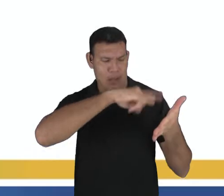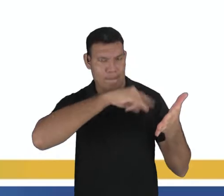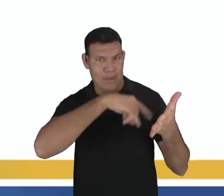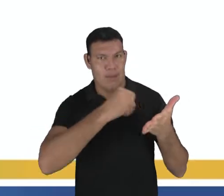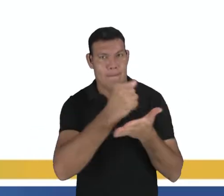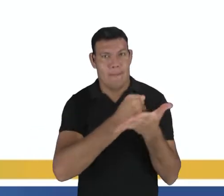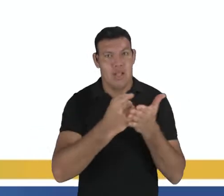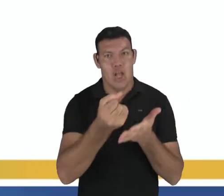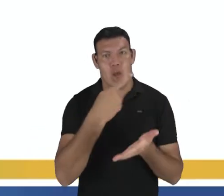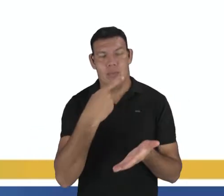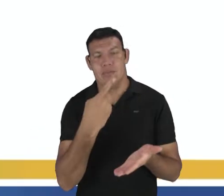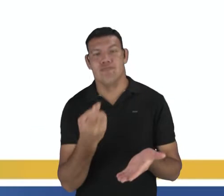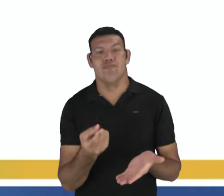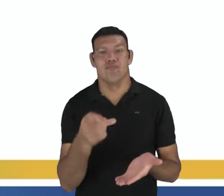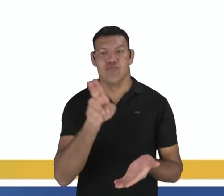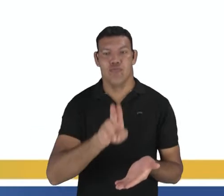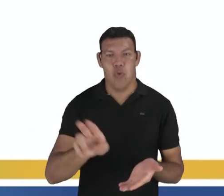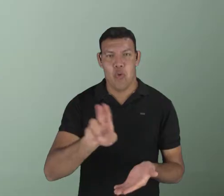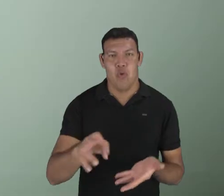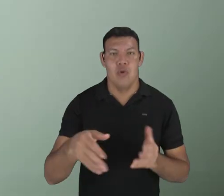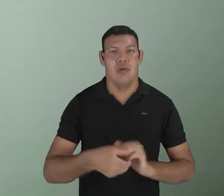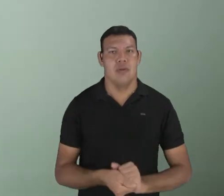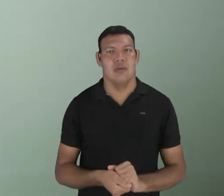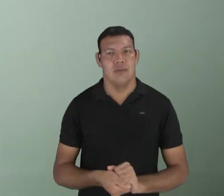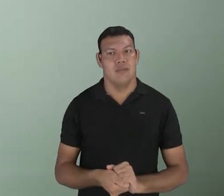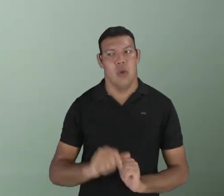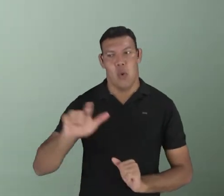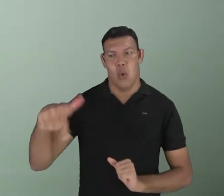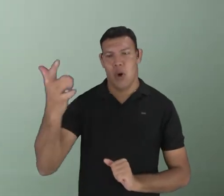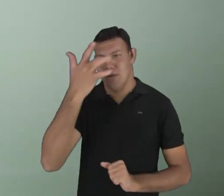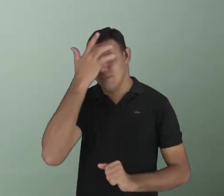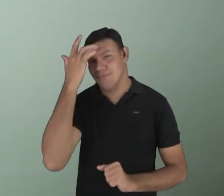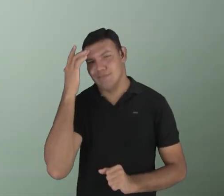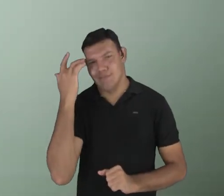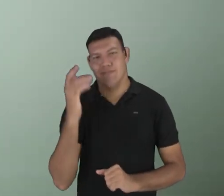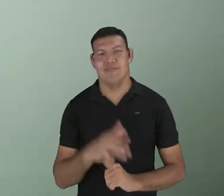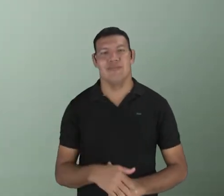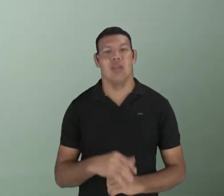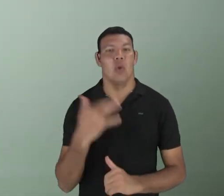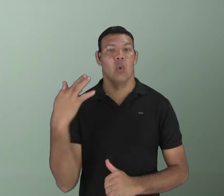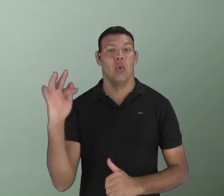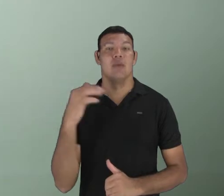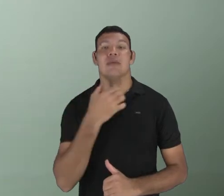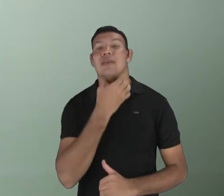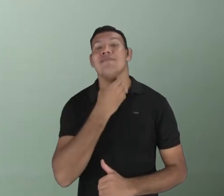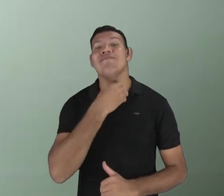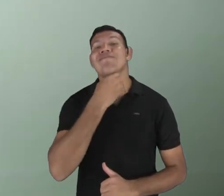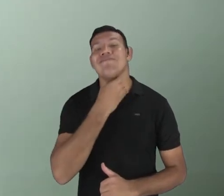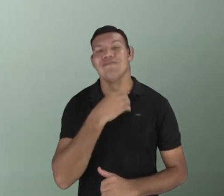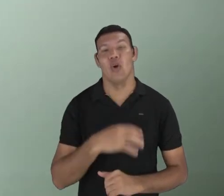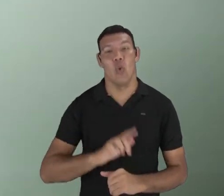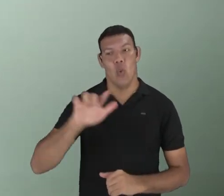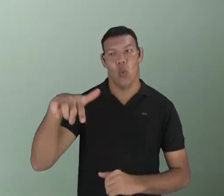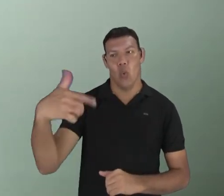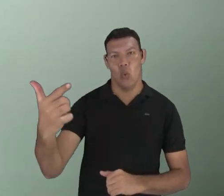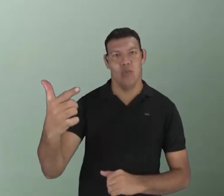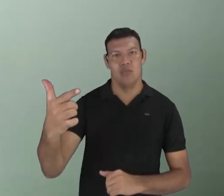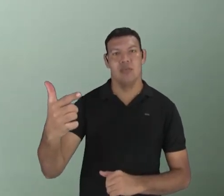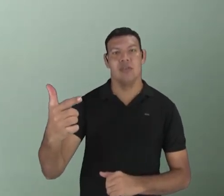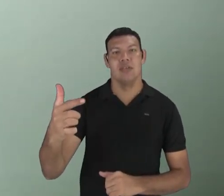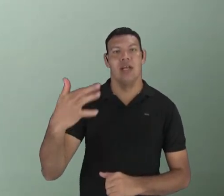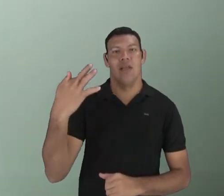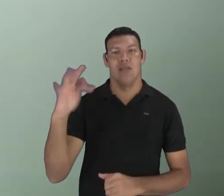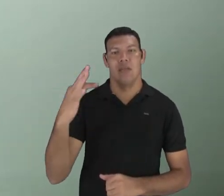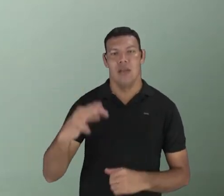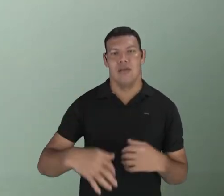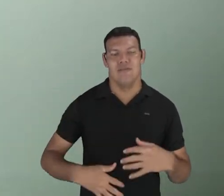que serve aquele remédio? Aí uma pessoa vai dizer, não, ele serve para dor na garganta. Aí o outro, não, ele serve para dor de barriga.